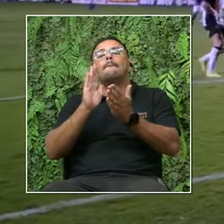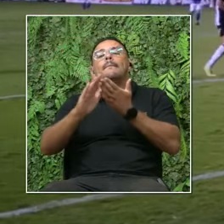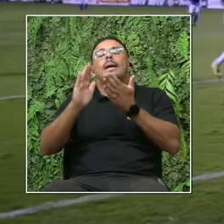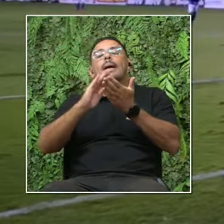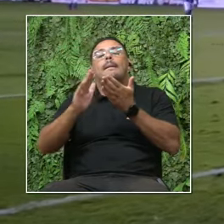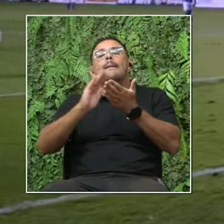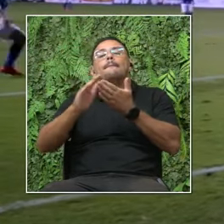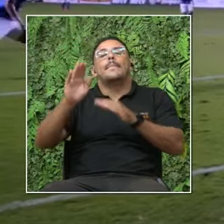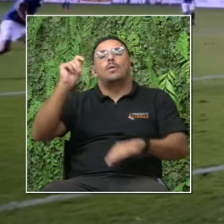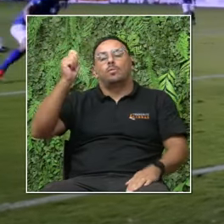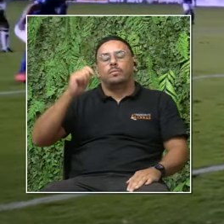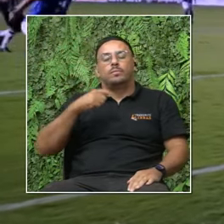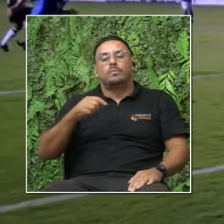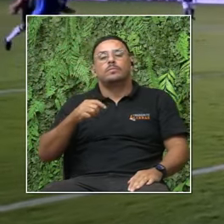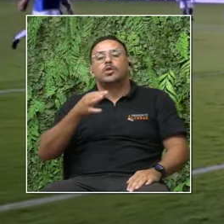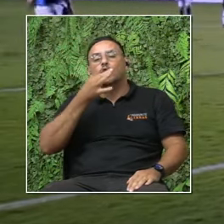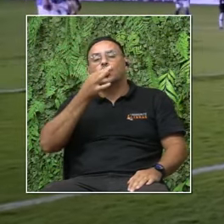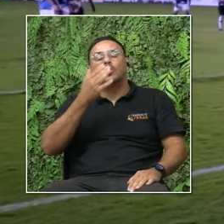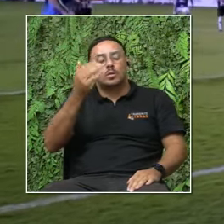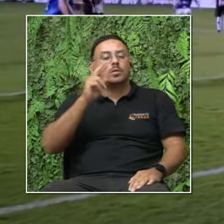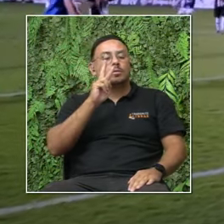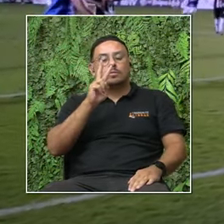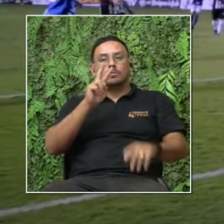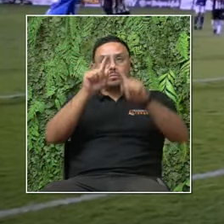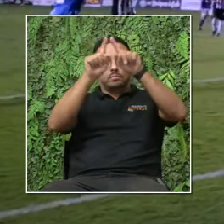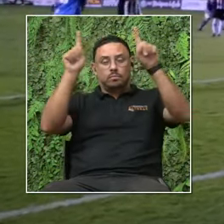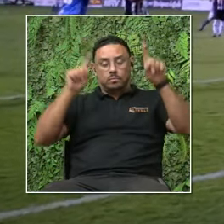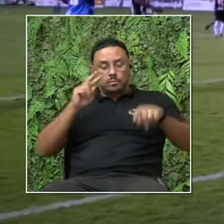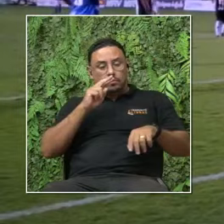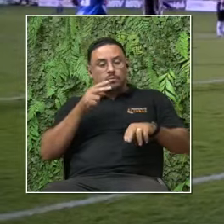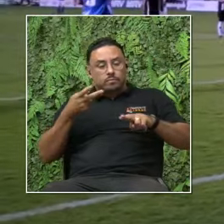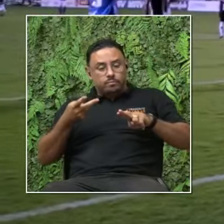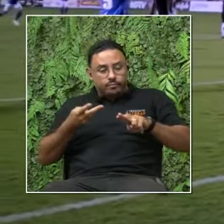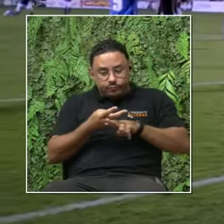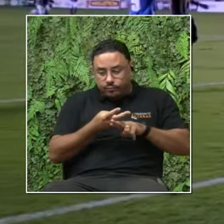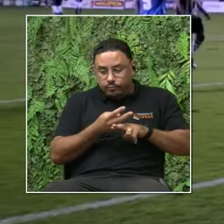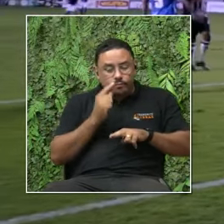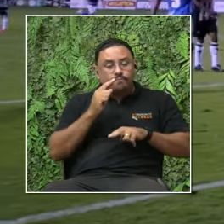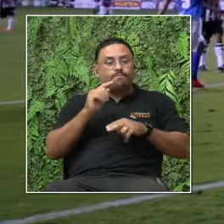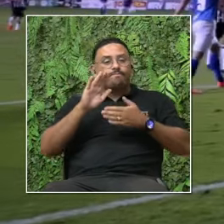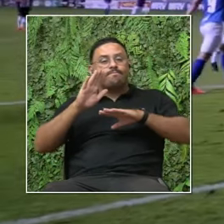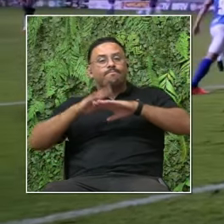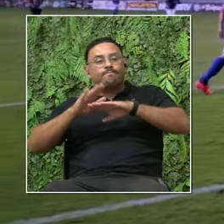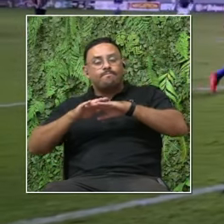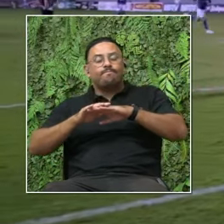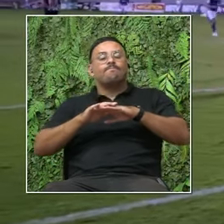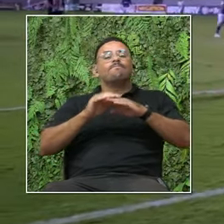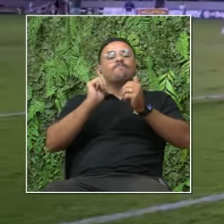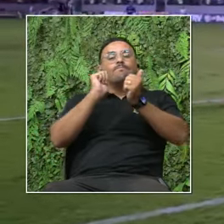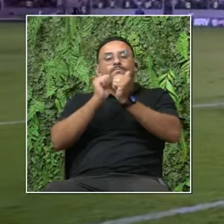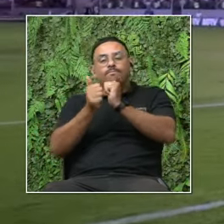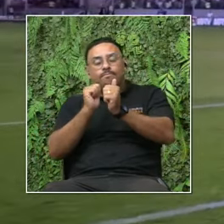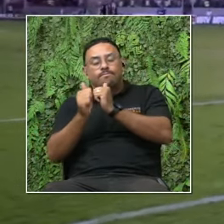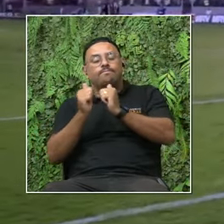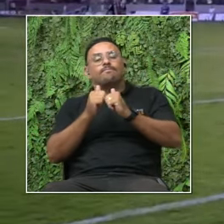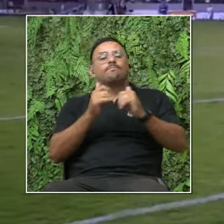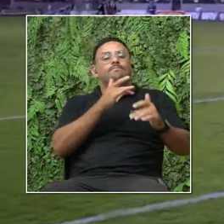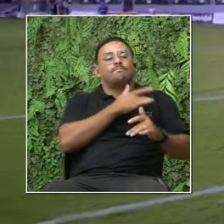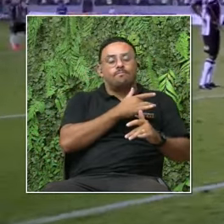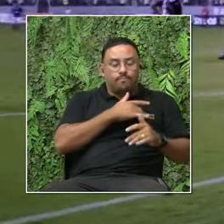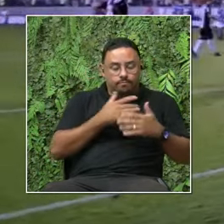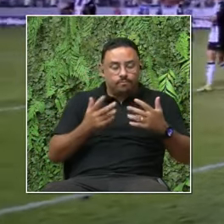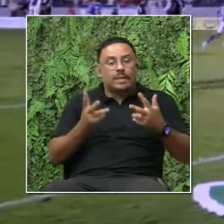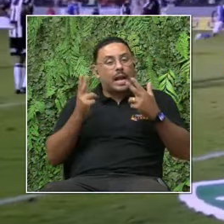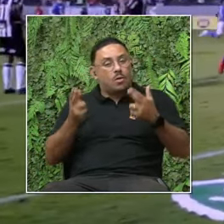Silva o árbitro chamou o vá ele deu o carrinho a bola bateu na mão os jogadores do Cruzeiro reclamam ali o lance do dedin